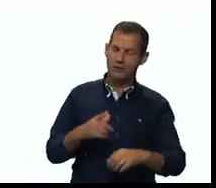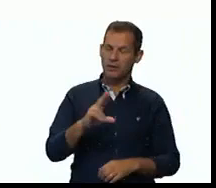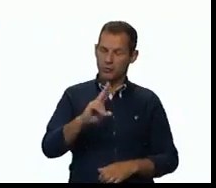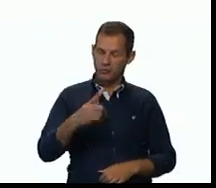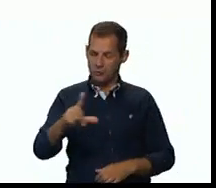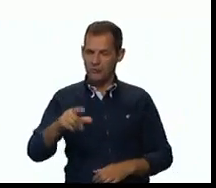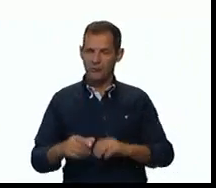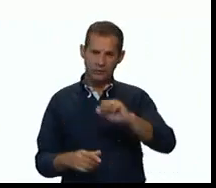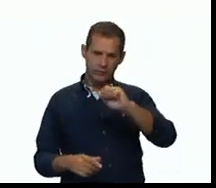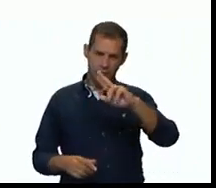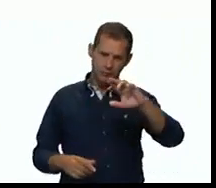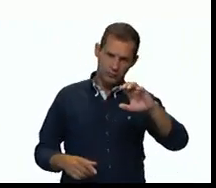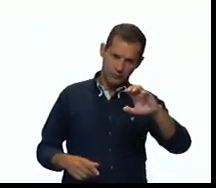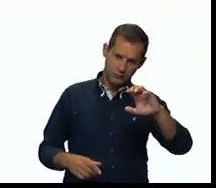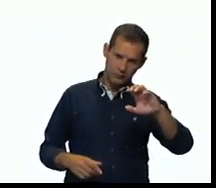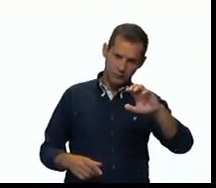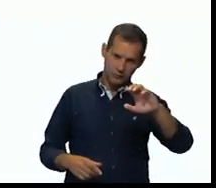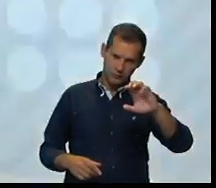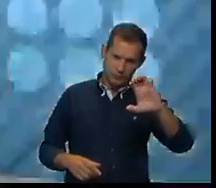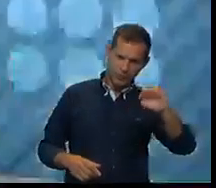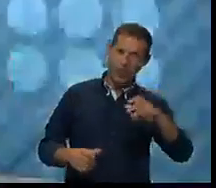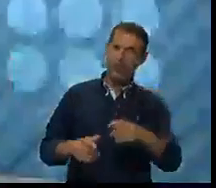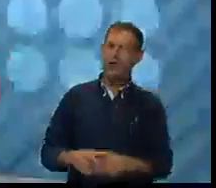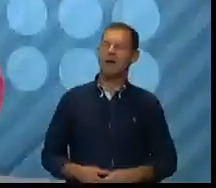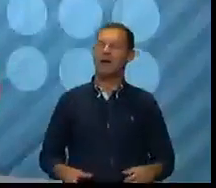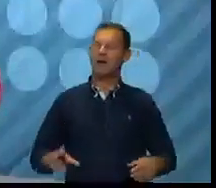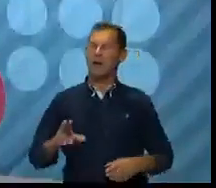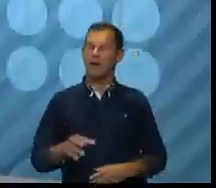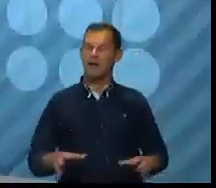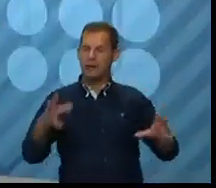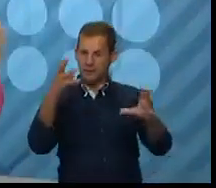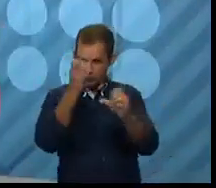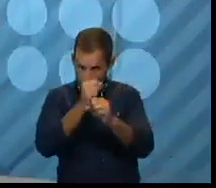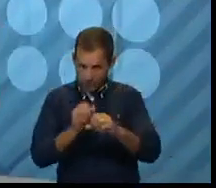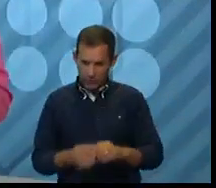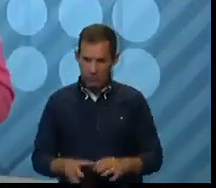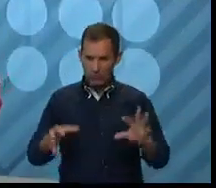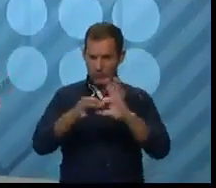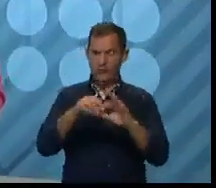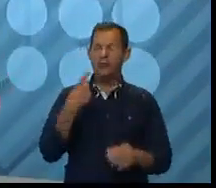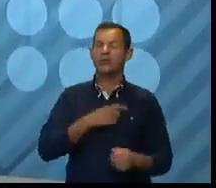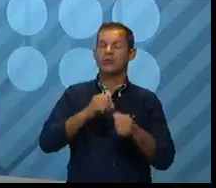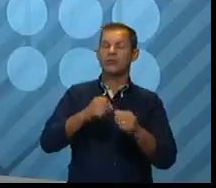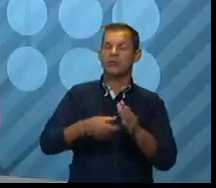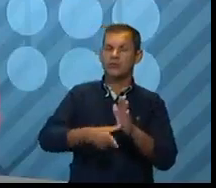novamente a área, o cálculo de área por integrais. Na SP anterior, o que nós